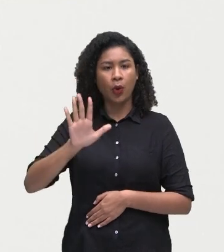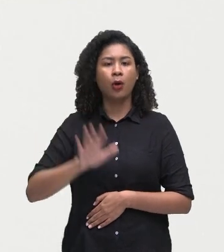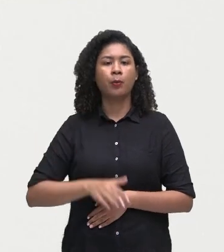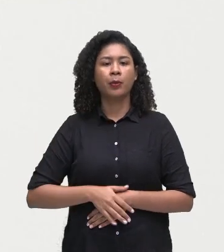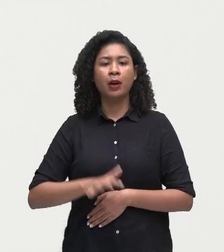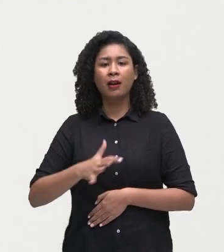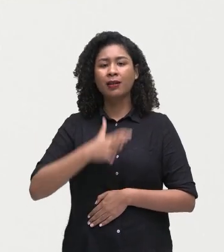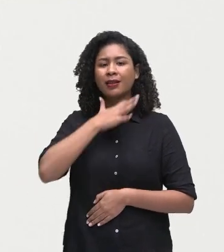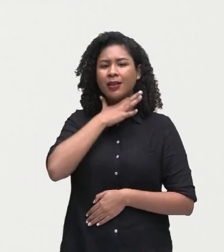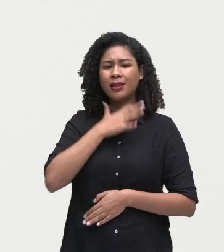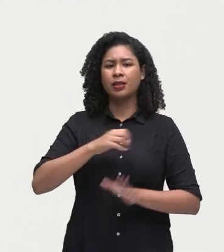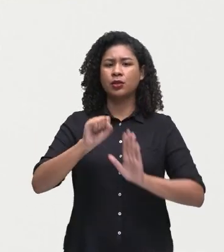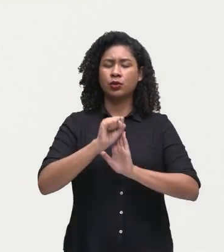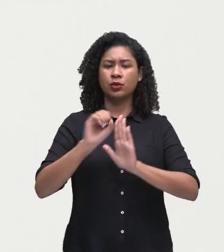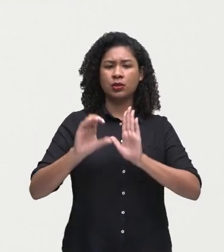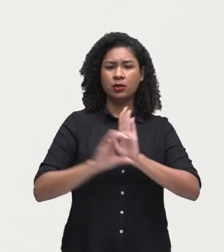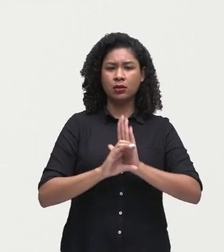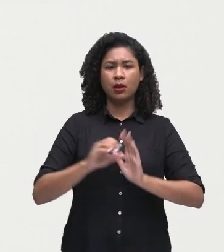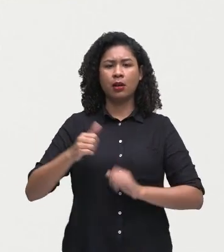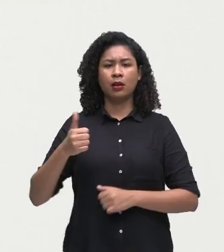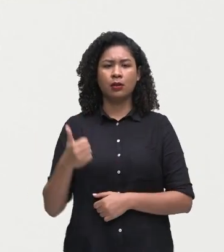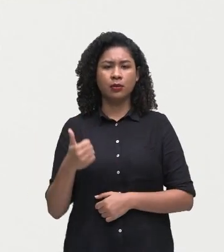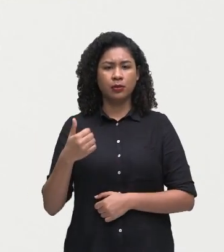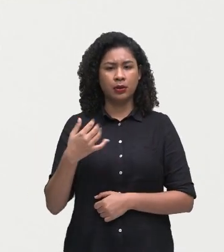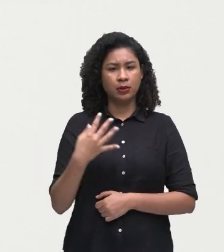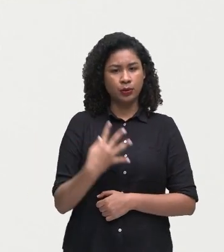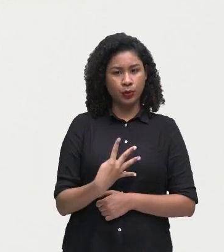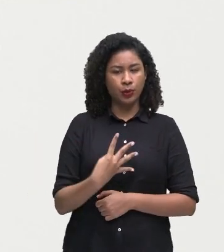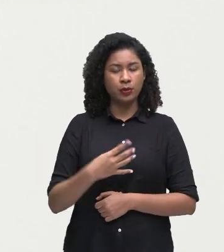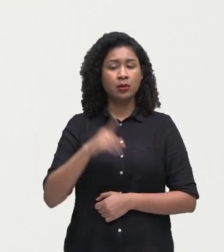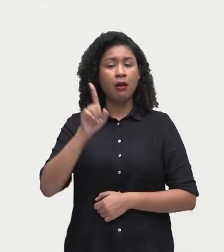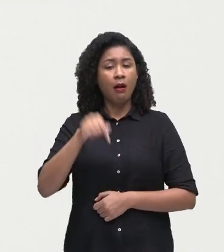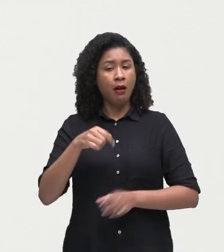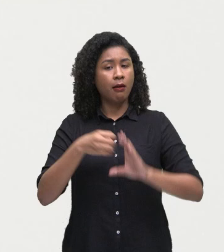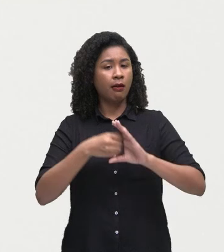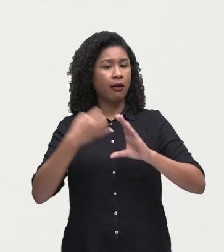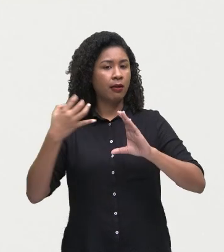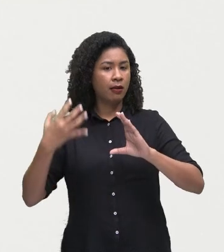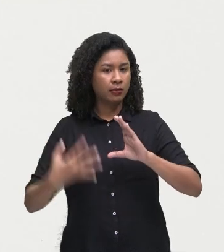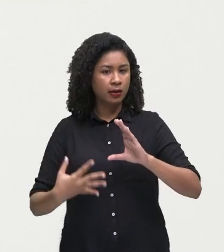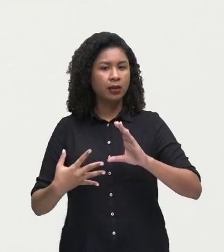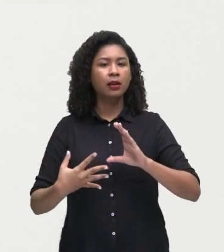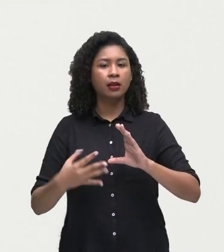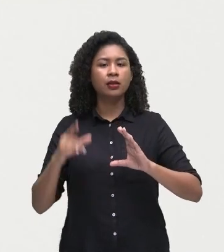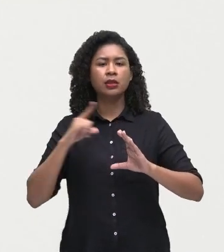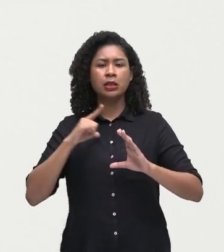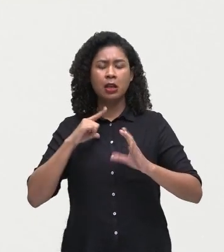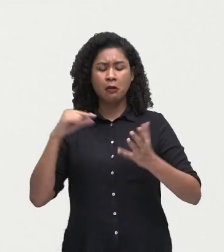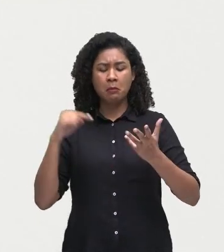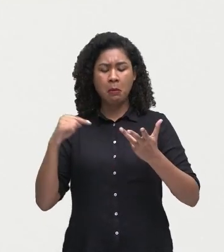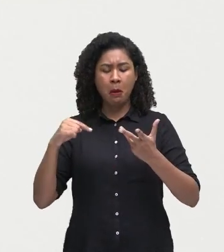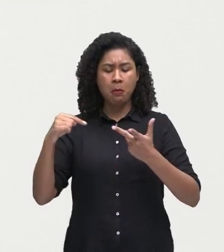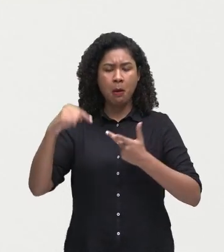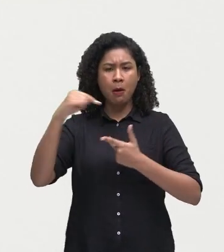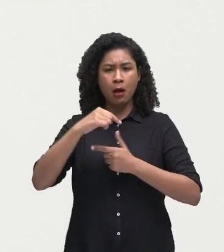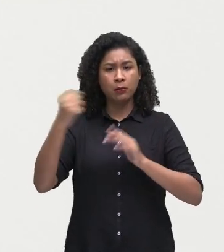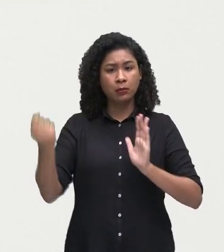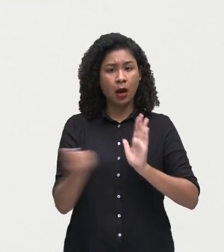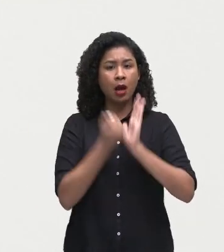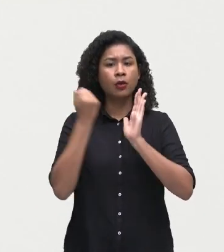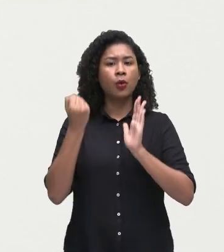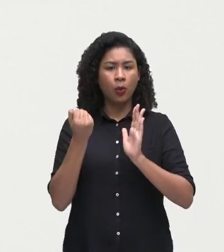do século XIV caracterizou-se por um conjunto de fatores marcados pelas